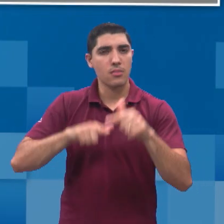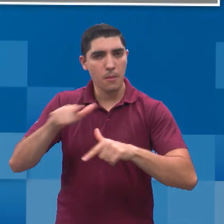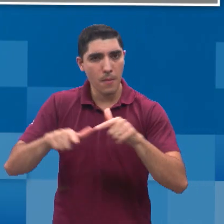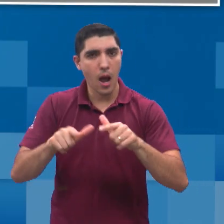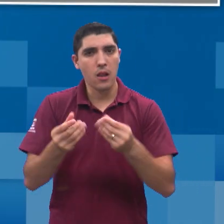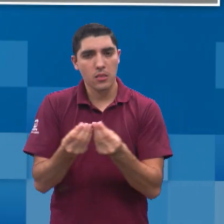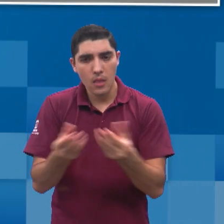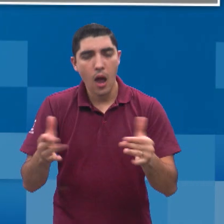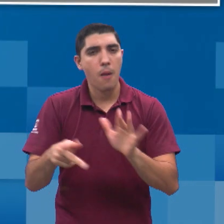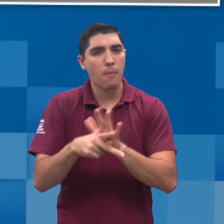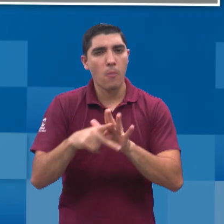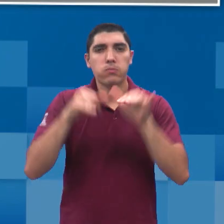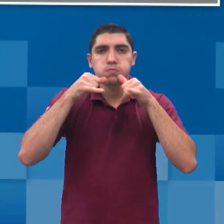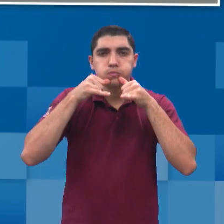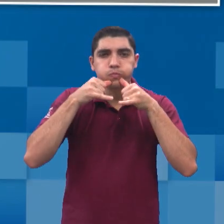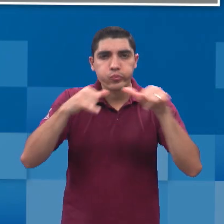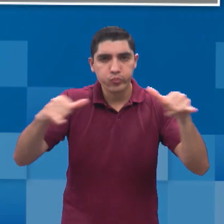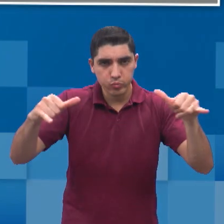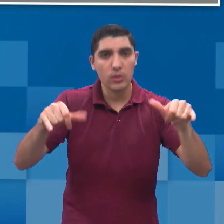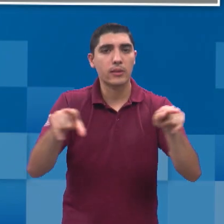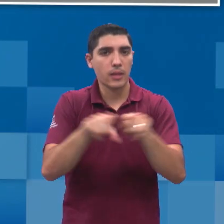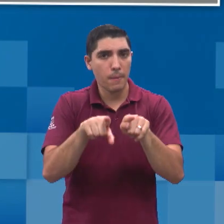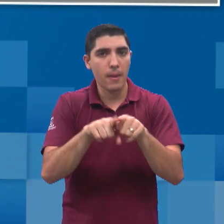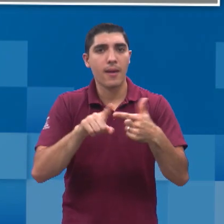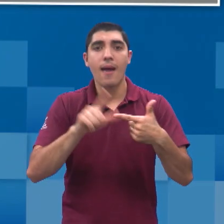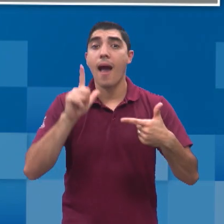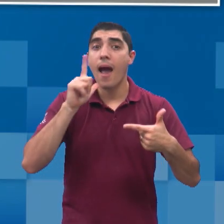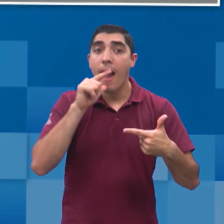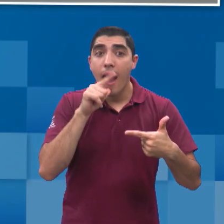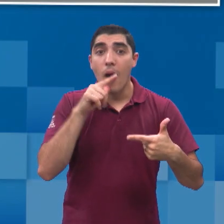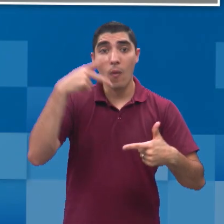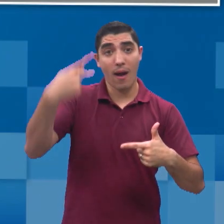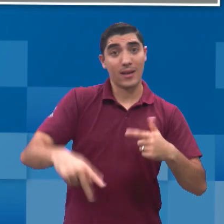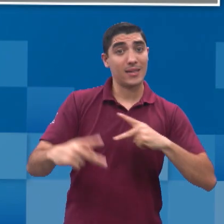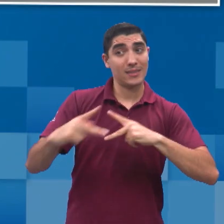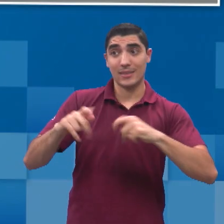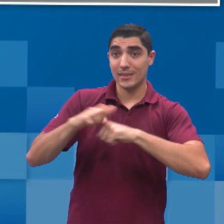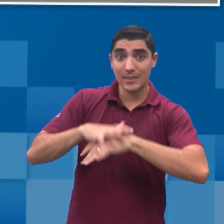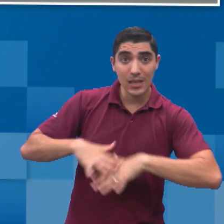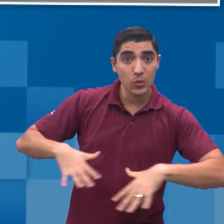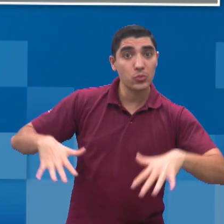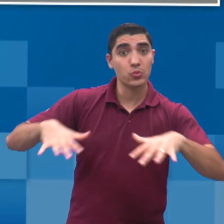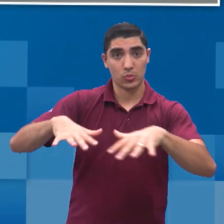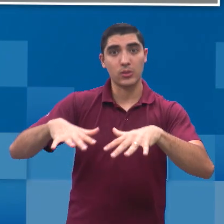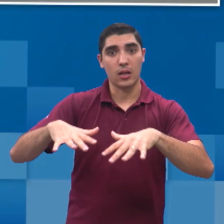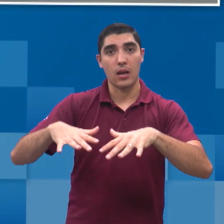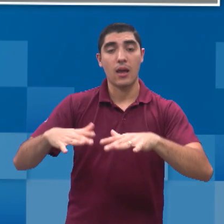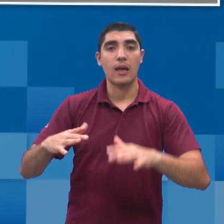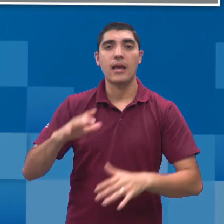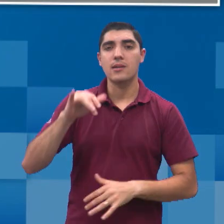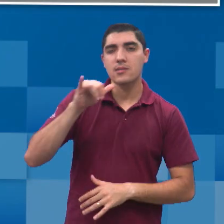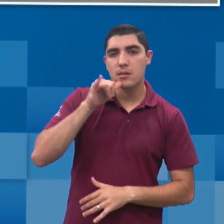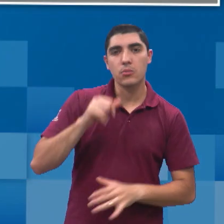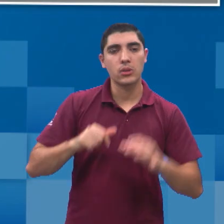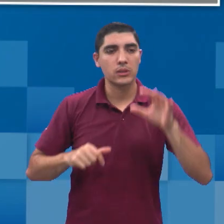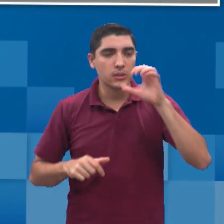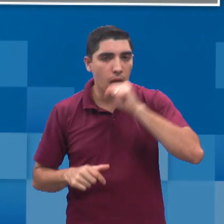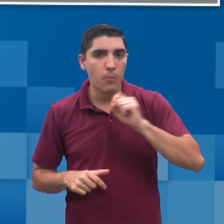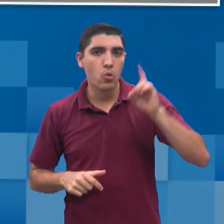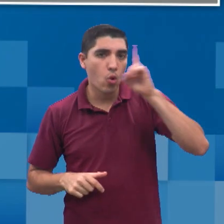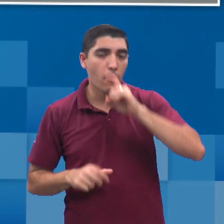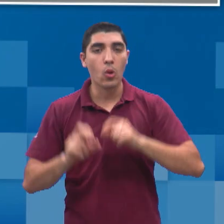fornecimento de energia elétrica e de água no município de São José dos Campos aos finais de semana e